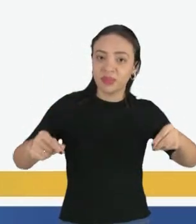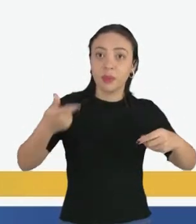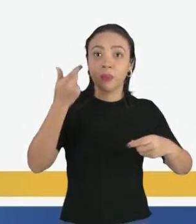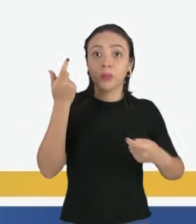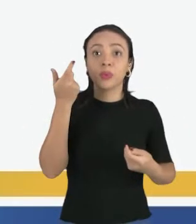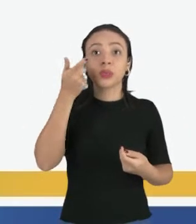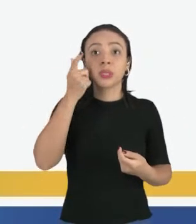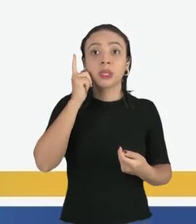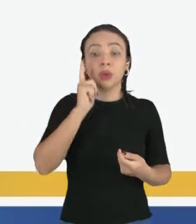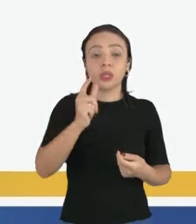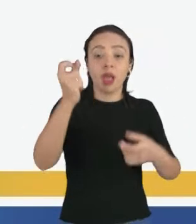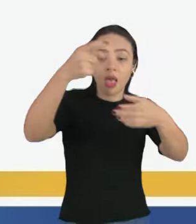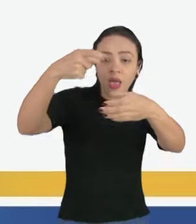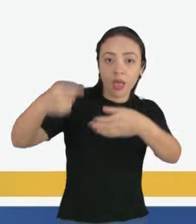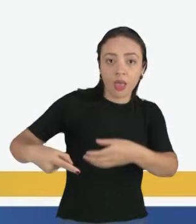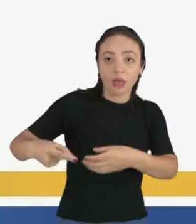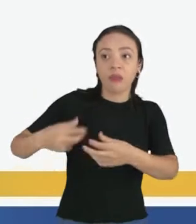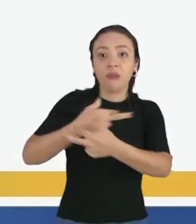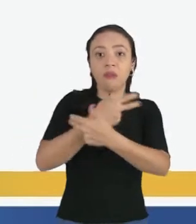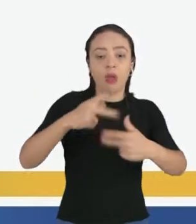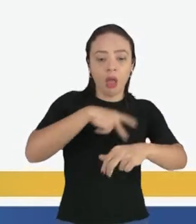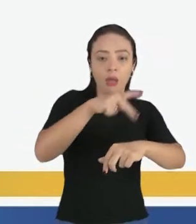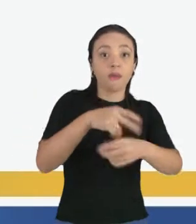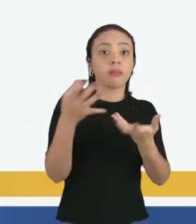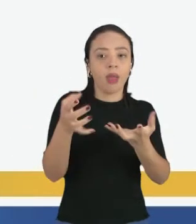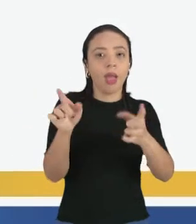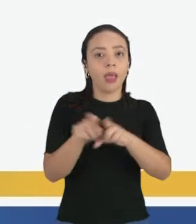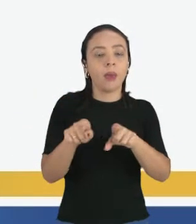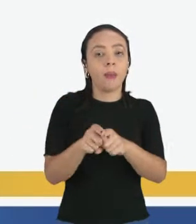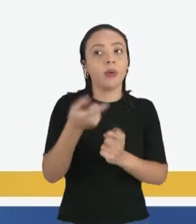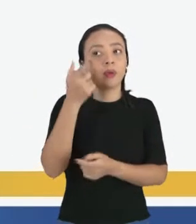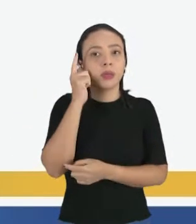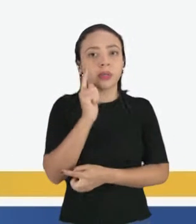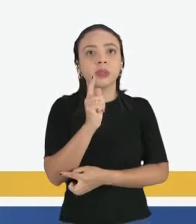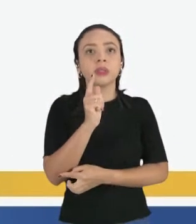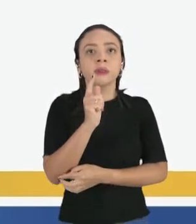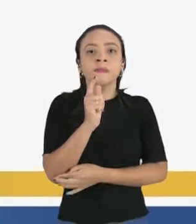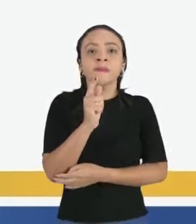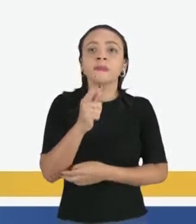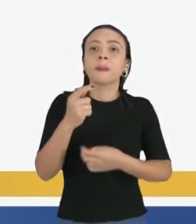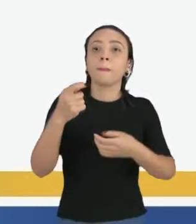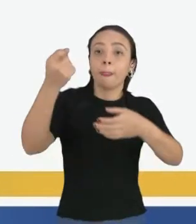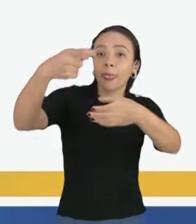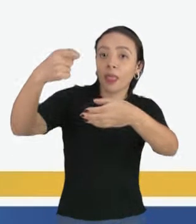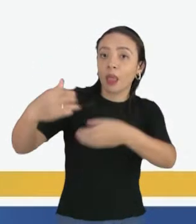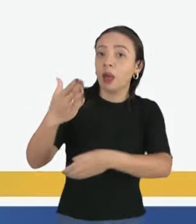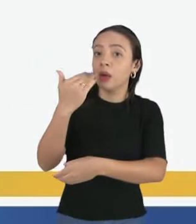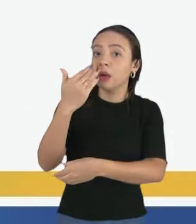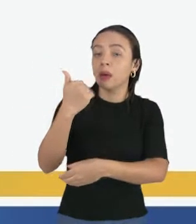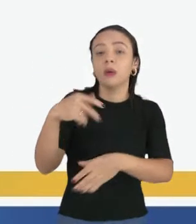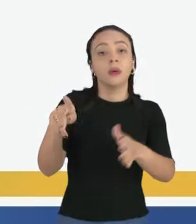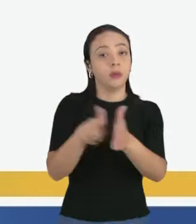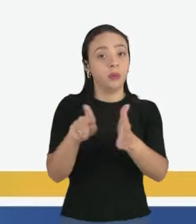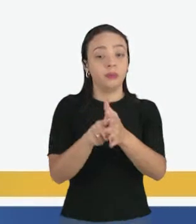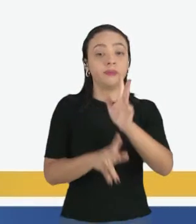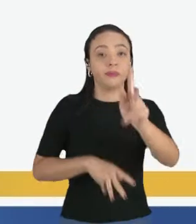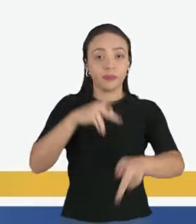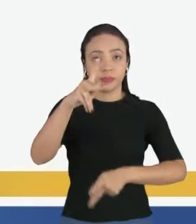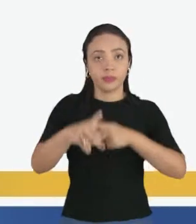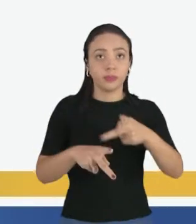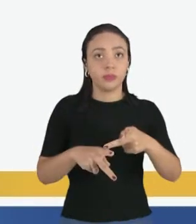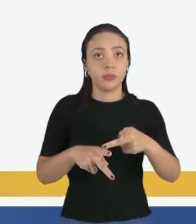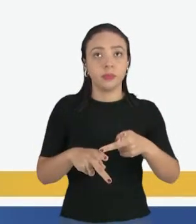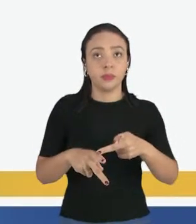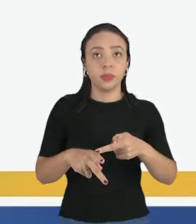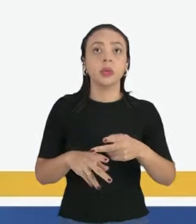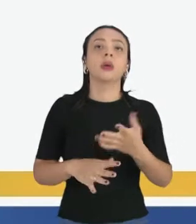que são disputadas pelas nações para poder suprir a demanda de alimento de sua própria população, segundo